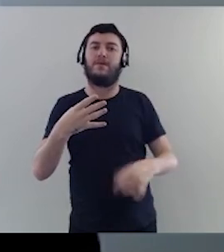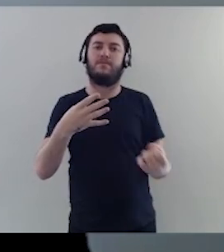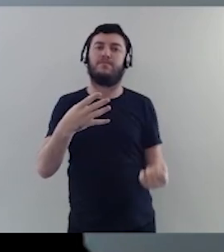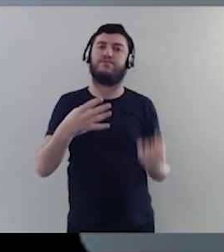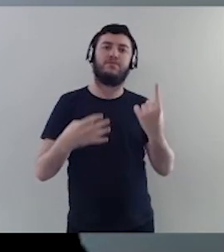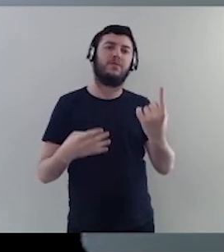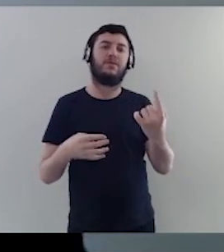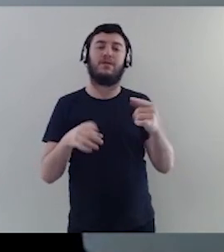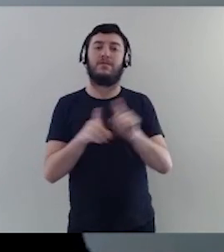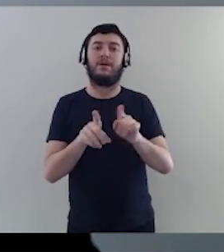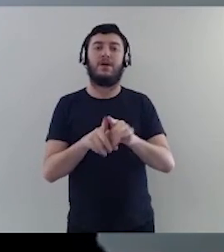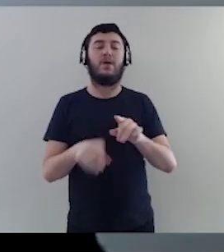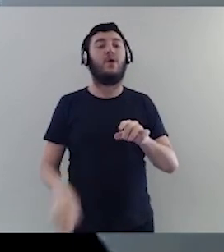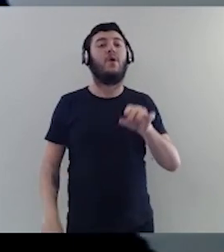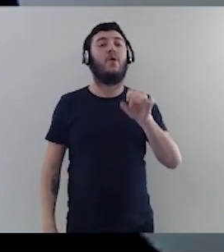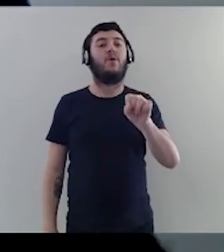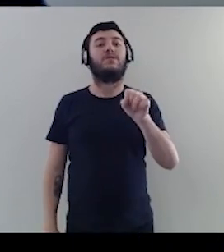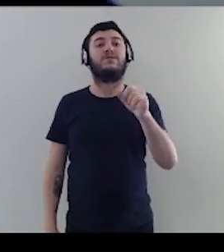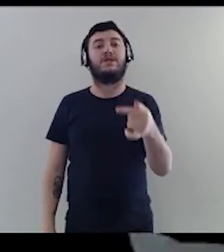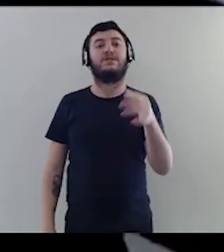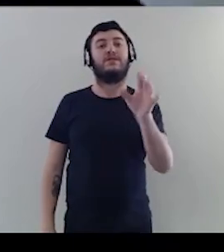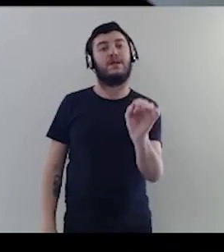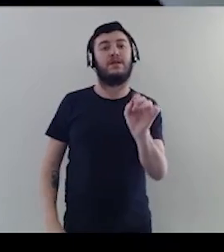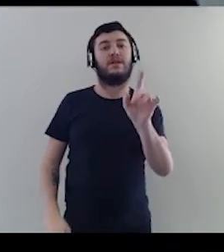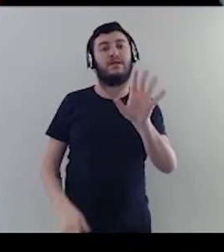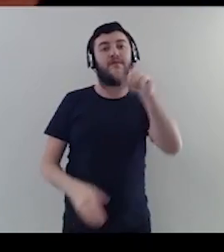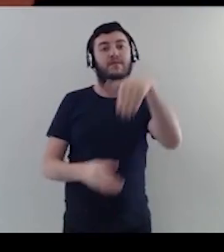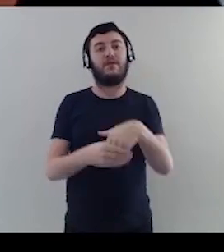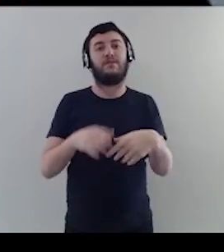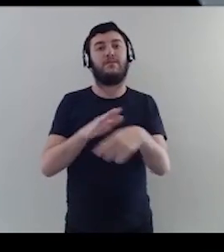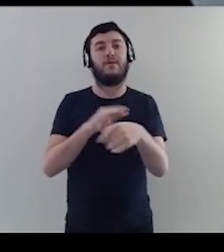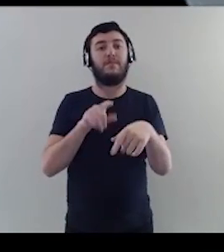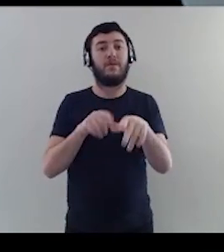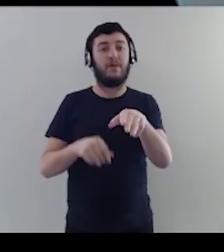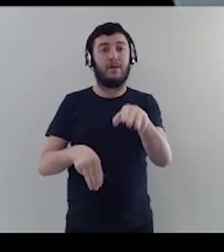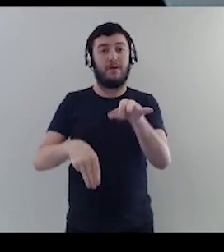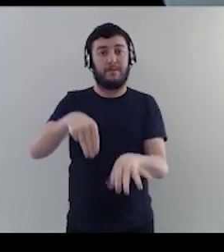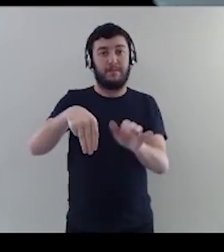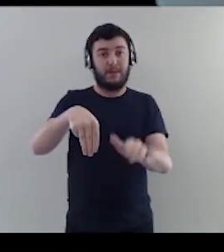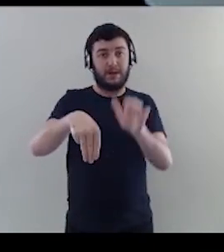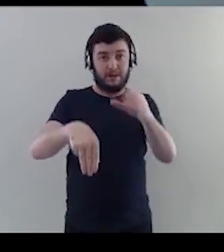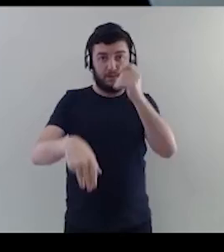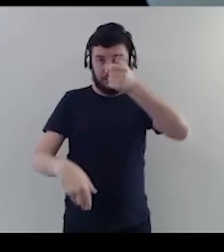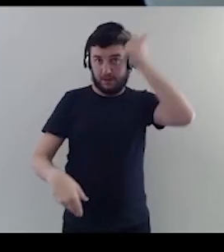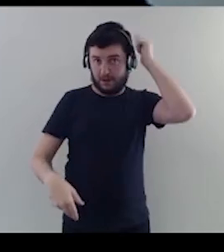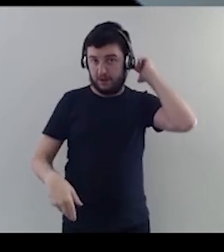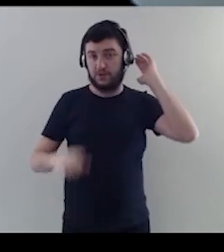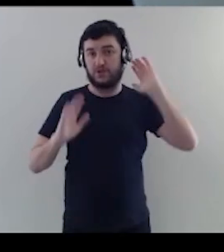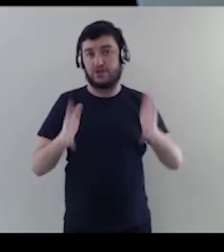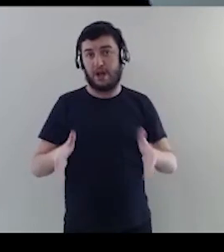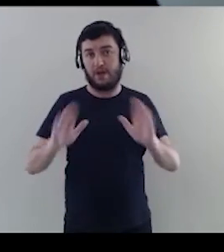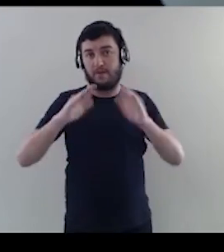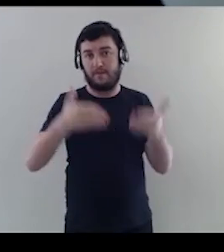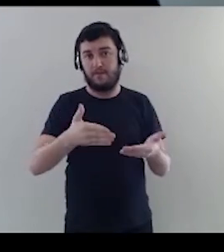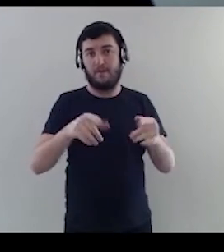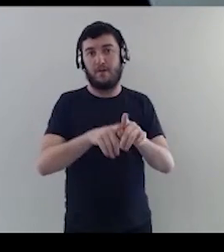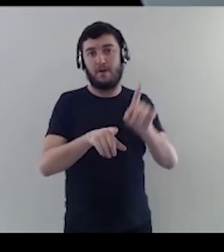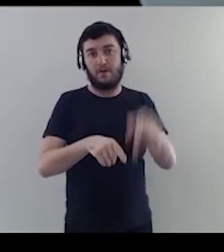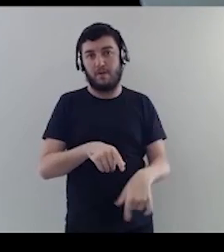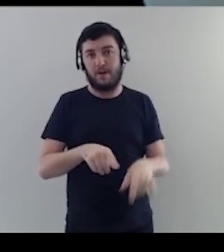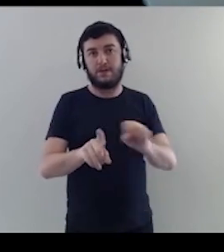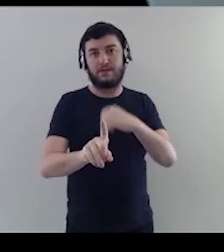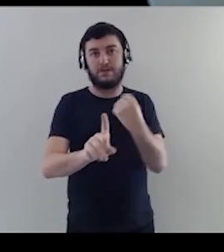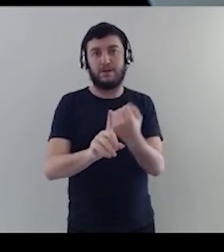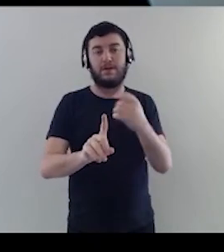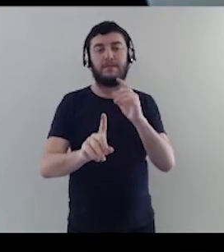870-947, sendo significativo o voto do ministro Alexandre Moraes, em que disse que razões de ordem social não justificam, sem mais, que